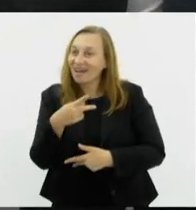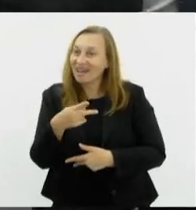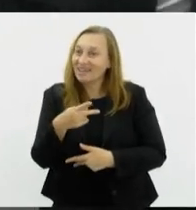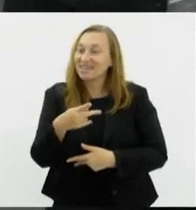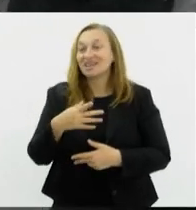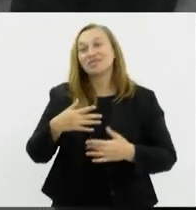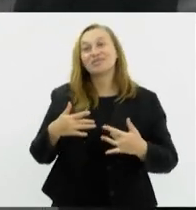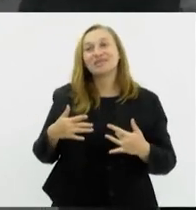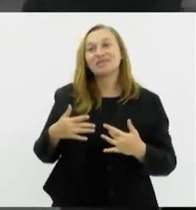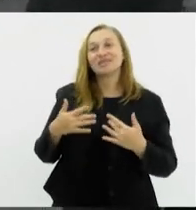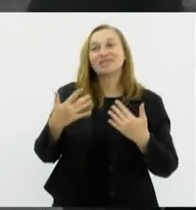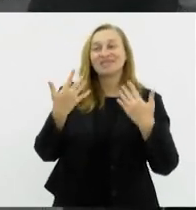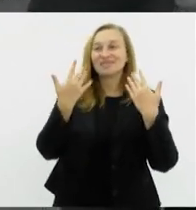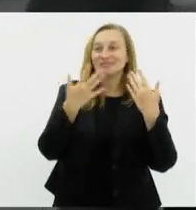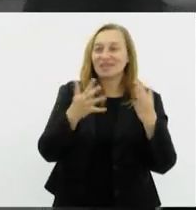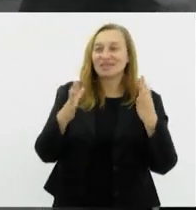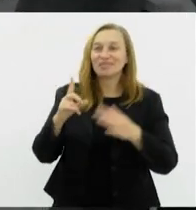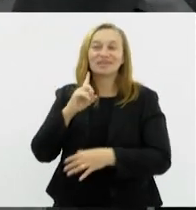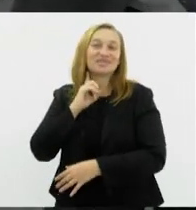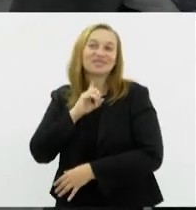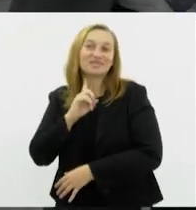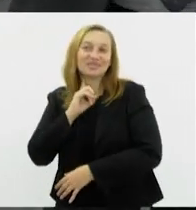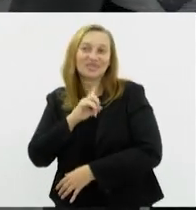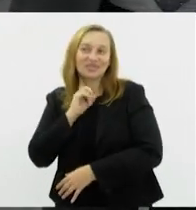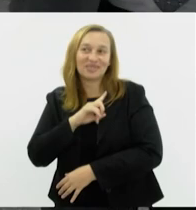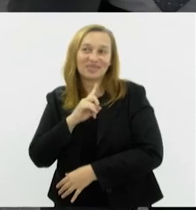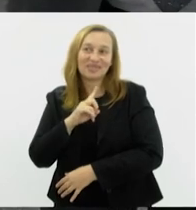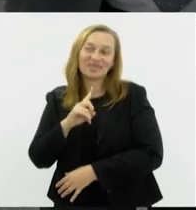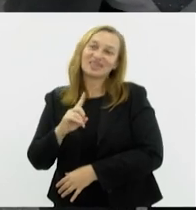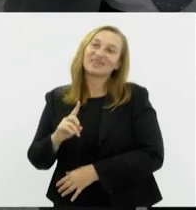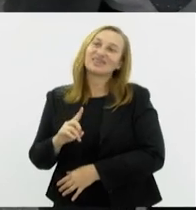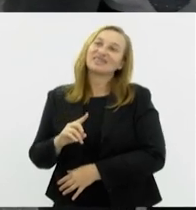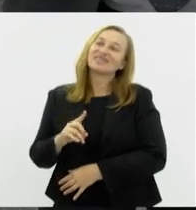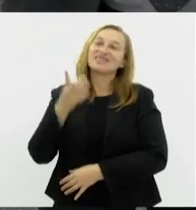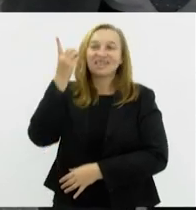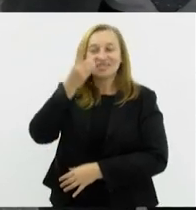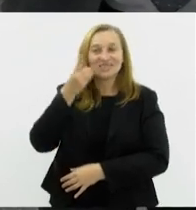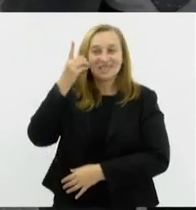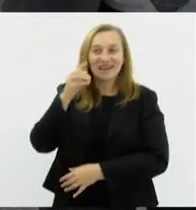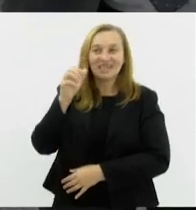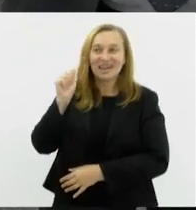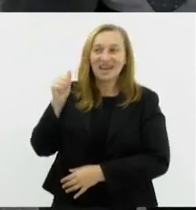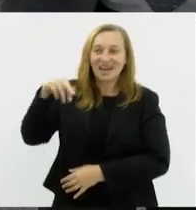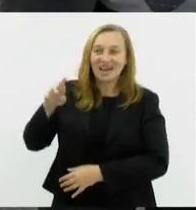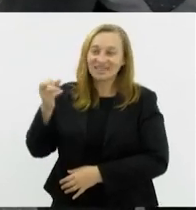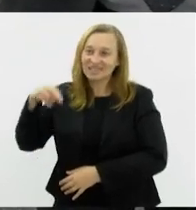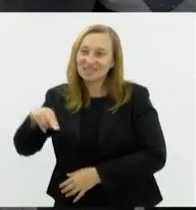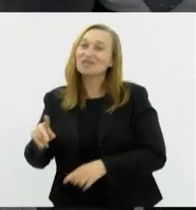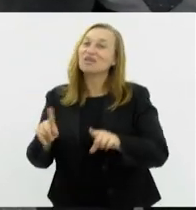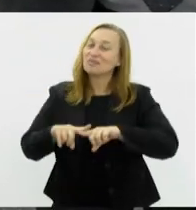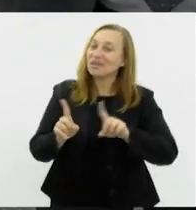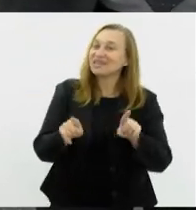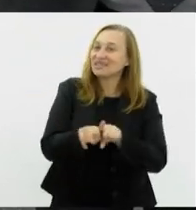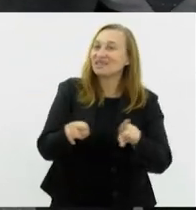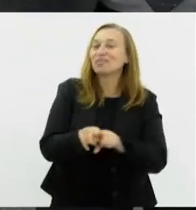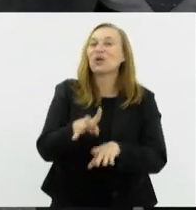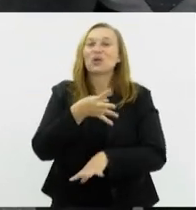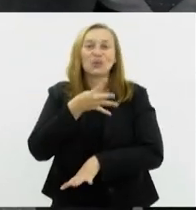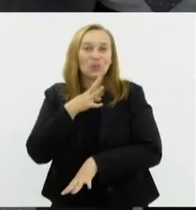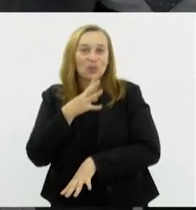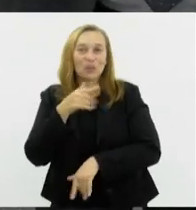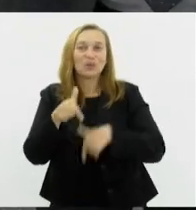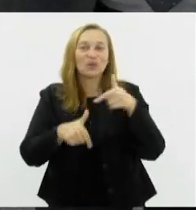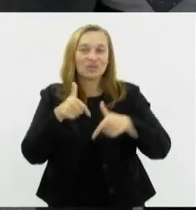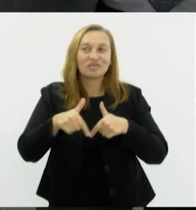minhas saudações rubro-negras ficam aqui para o nosso querido deputado Anderson Moraes, mas também reconhecendo o